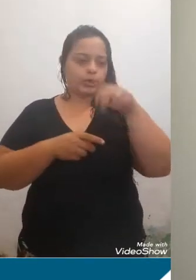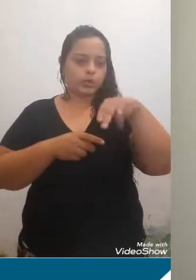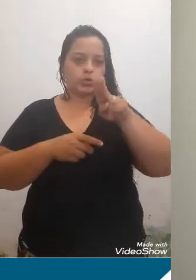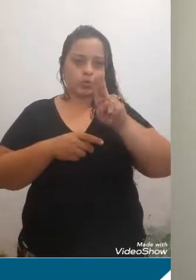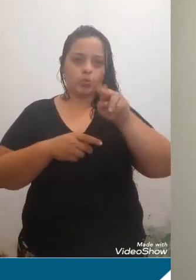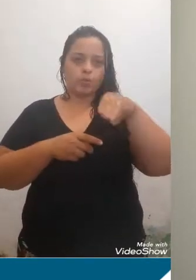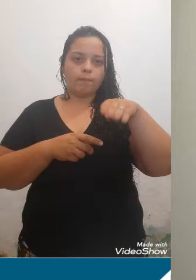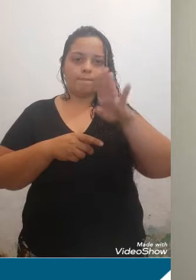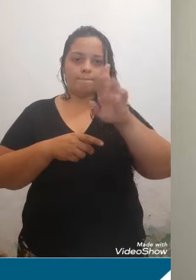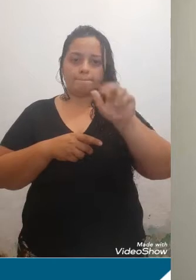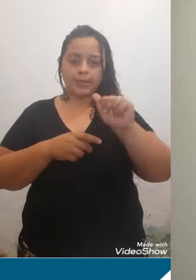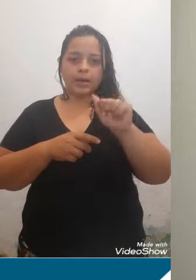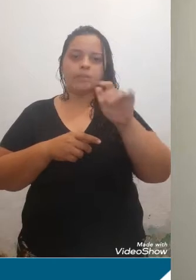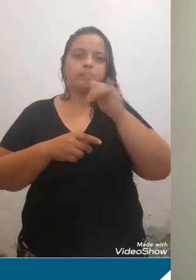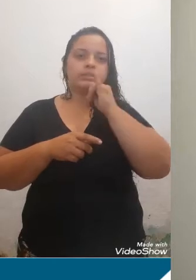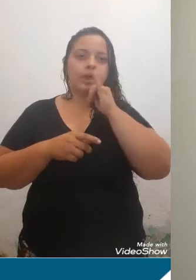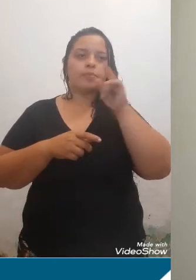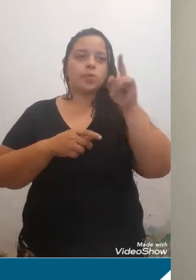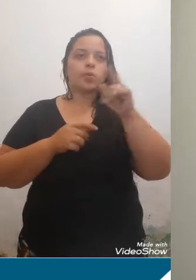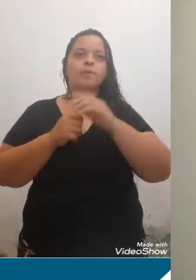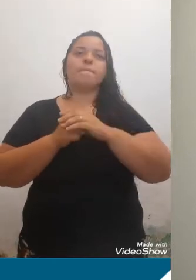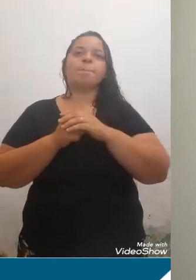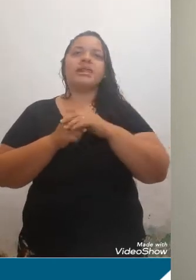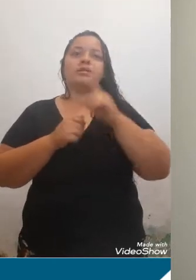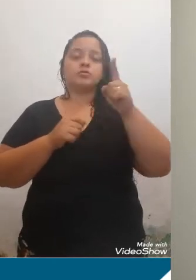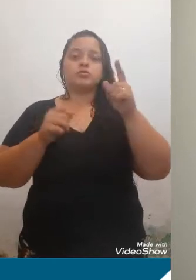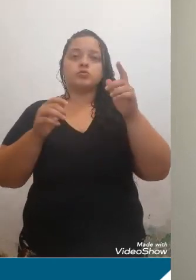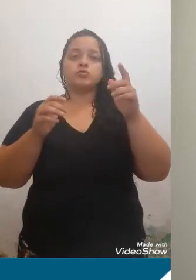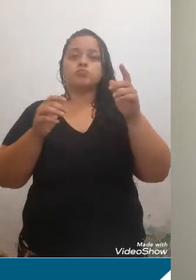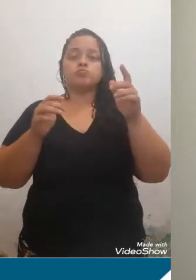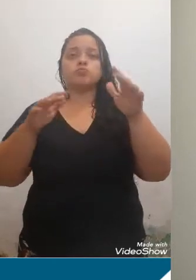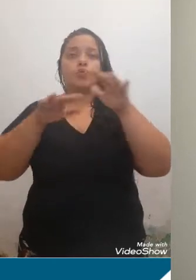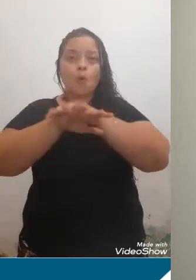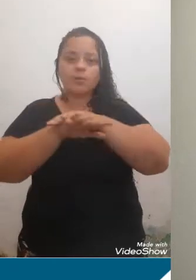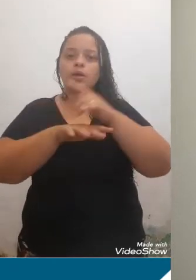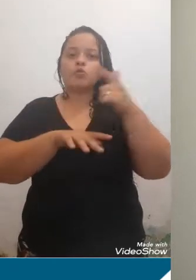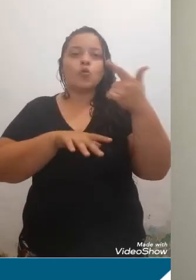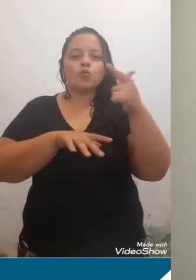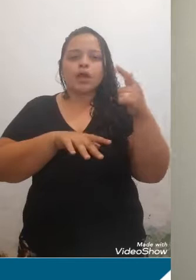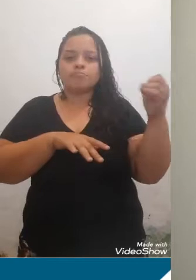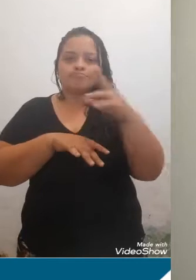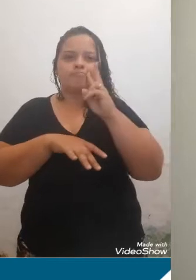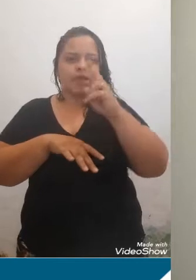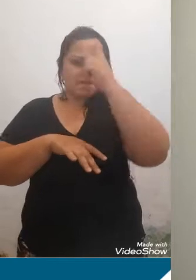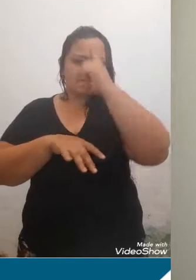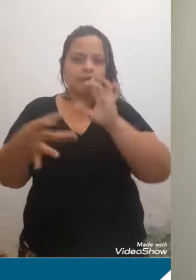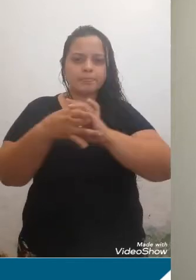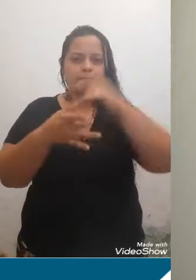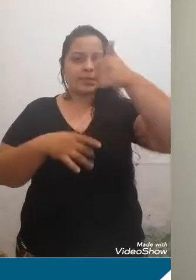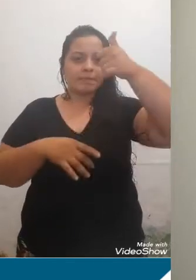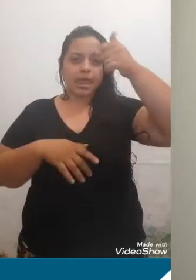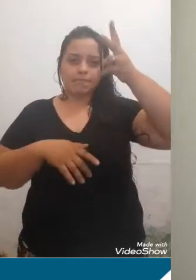tá ok? Fontes luminosas puntiformes não geram penumbra. Você pode olhar